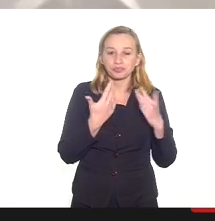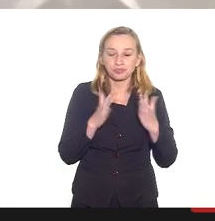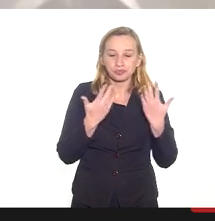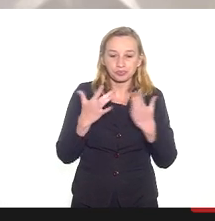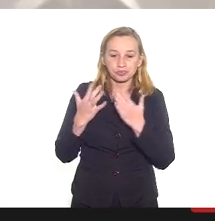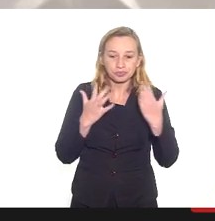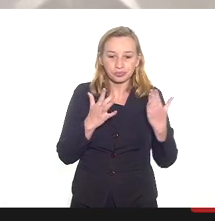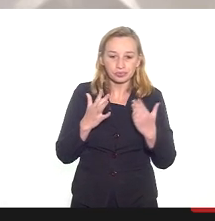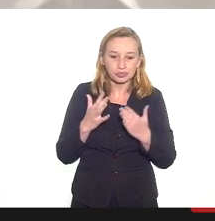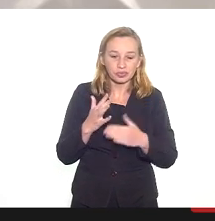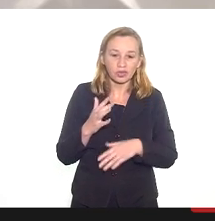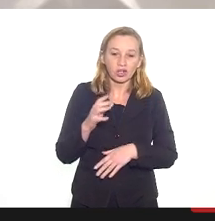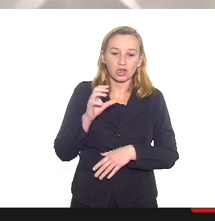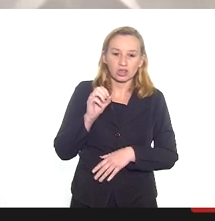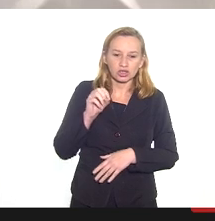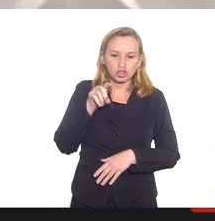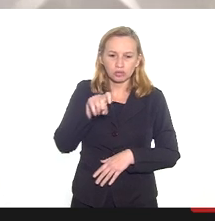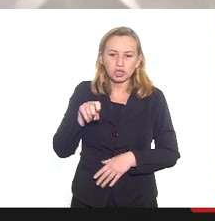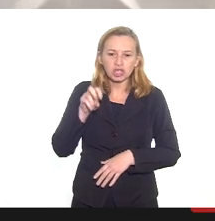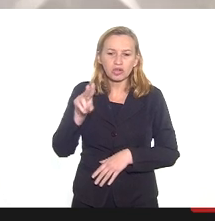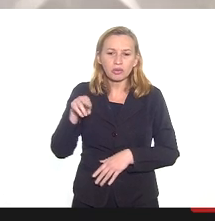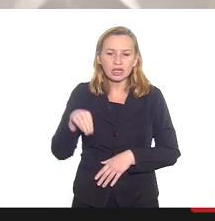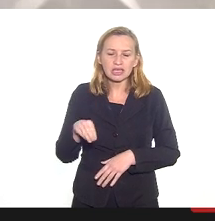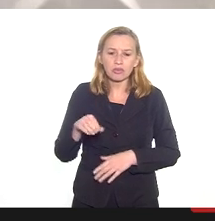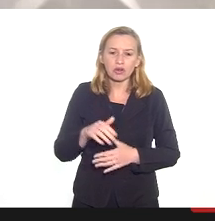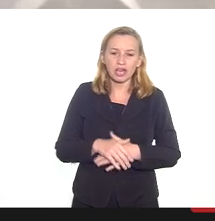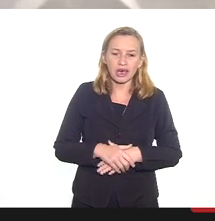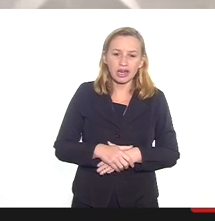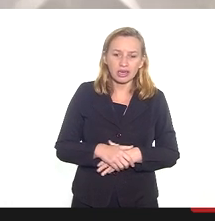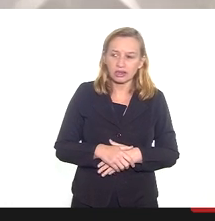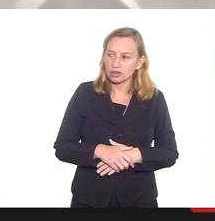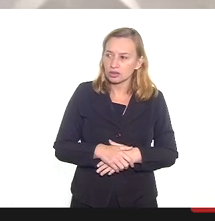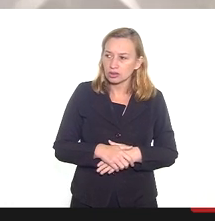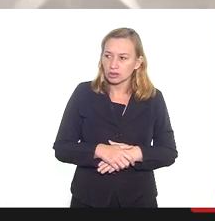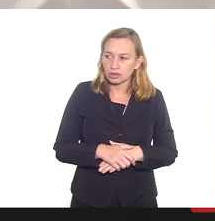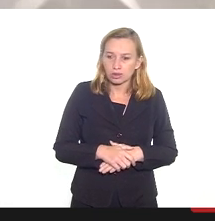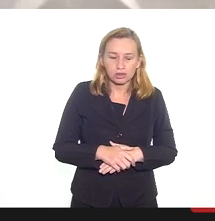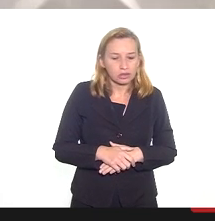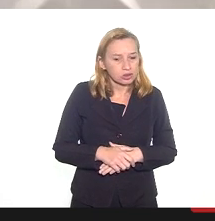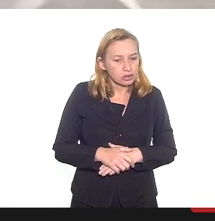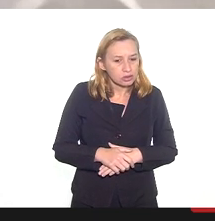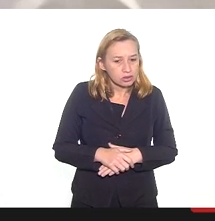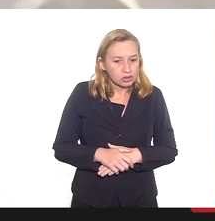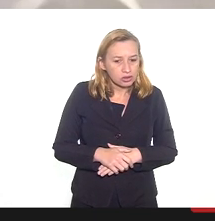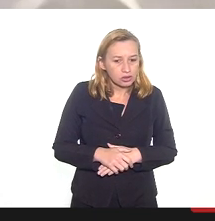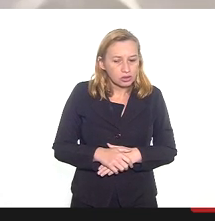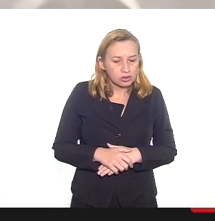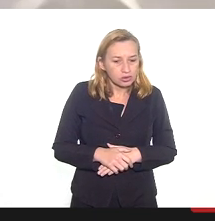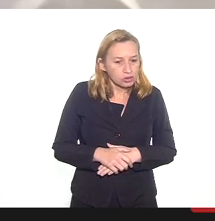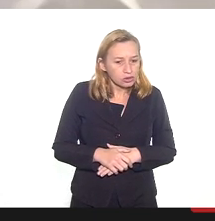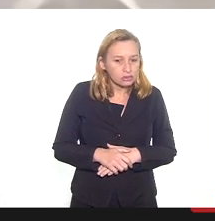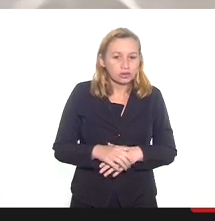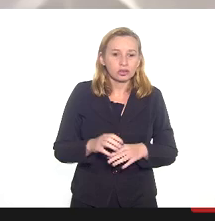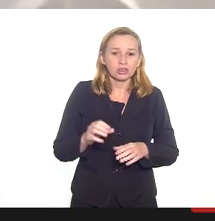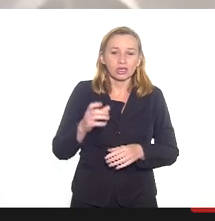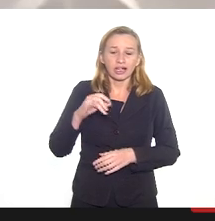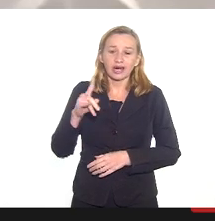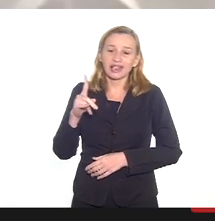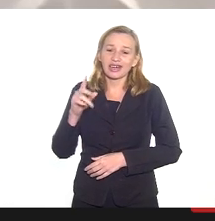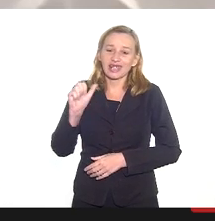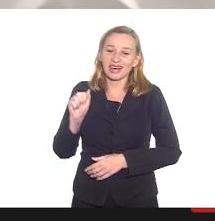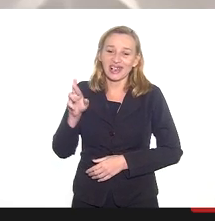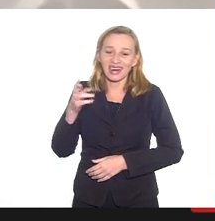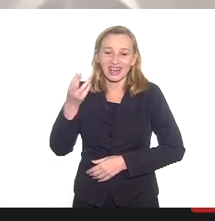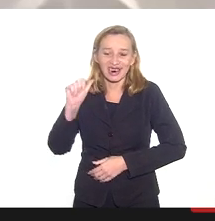especial à Xuma, em nome dela saudar todo o movimento social, saudar aqui a doutora Carla Araújo, dizer